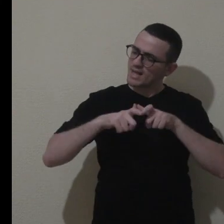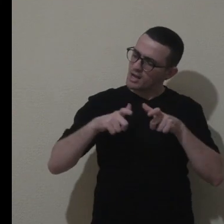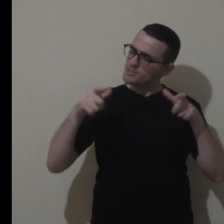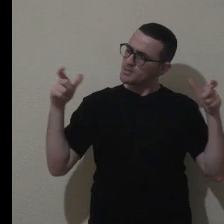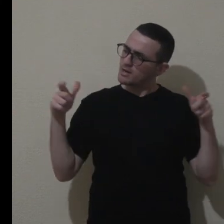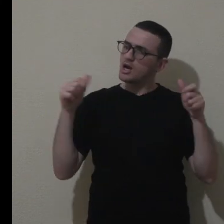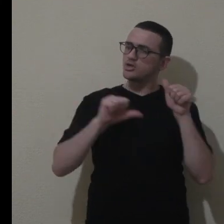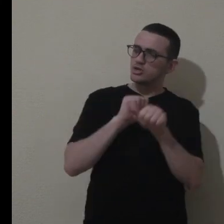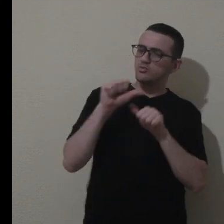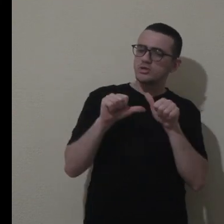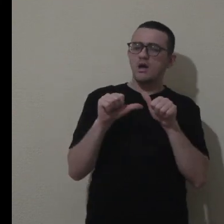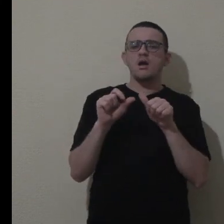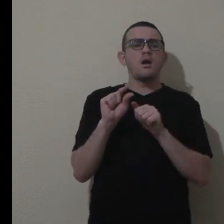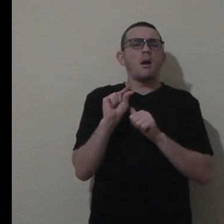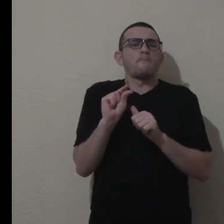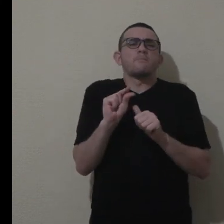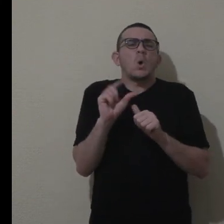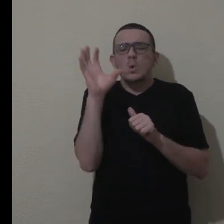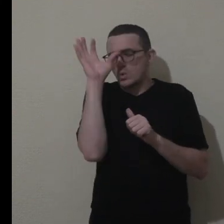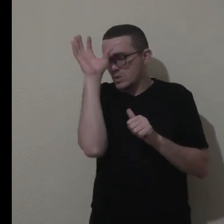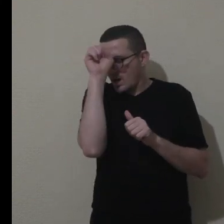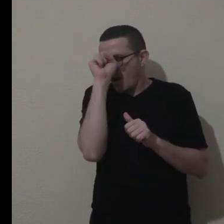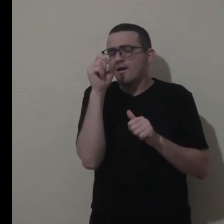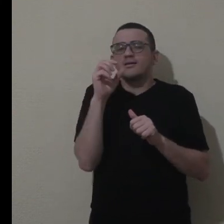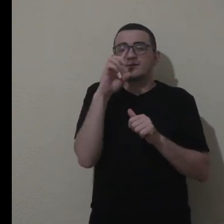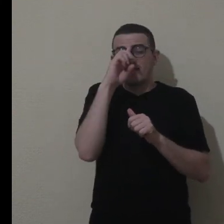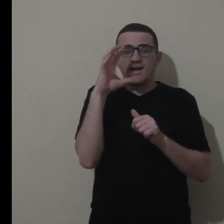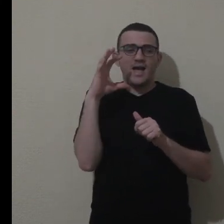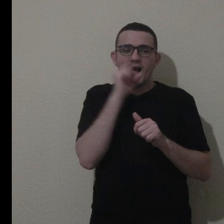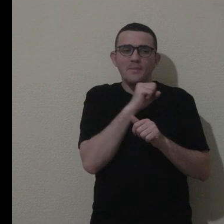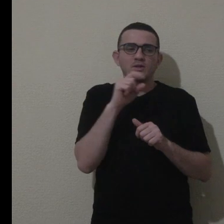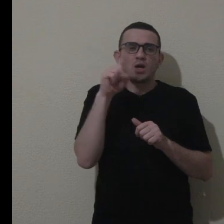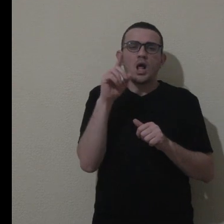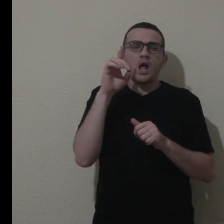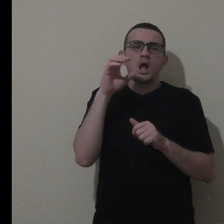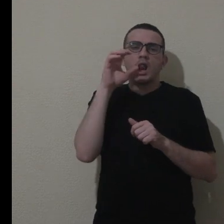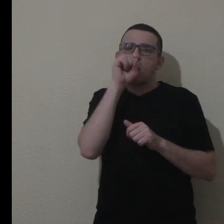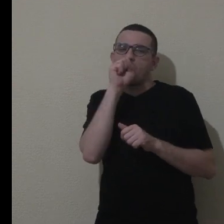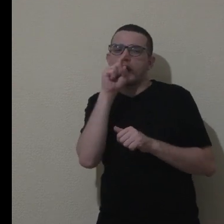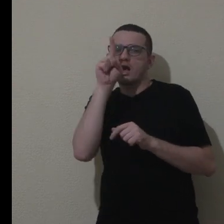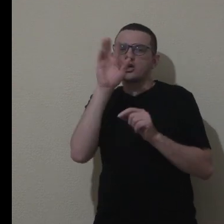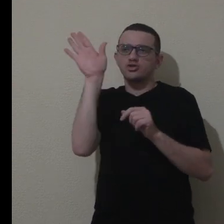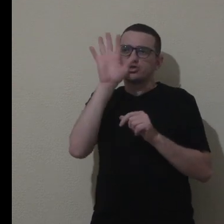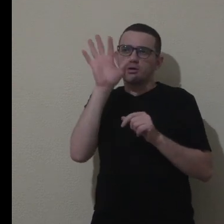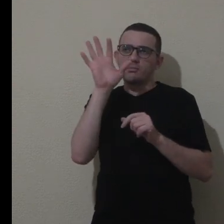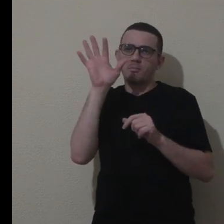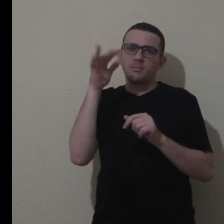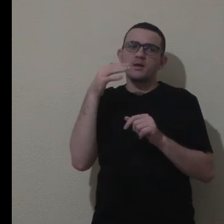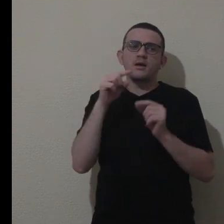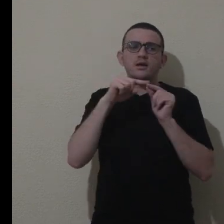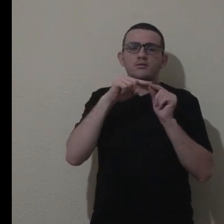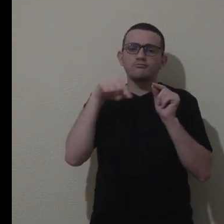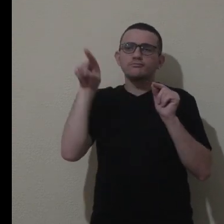muito grande, com pouco de esforço, né? Então, a energia gás que está em laranja, essa curva que está